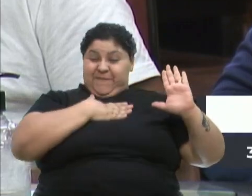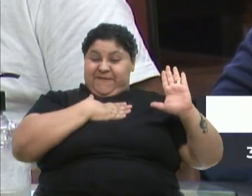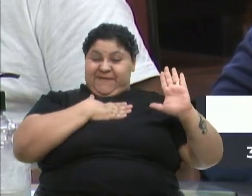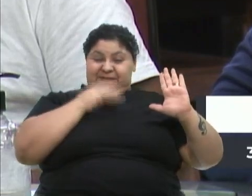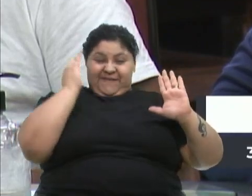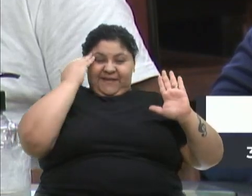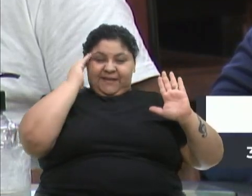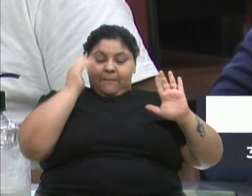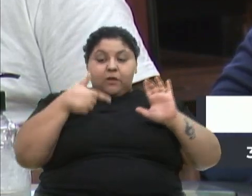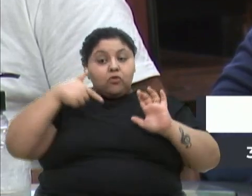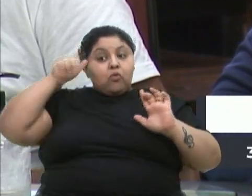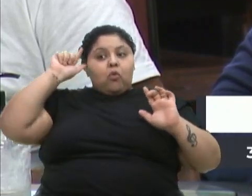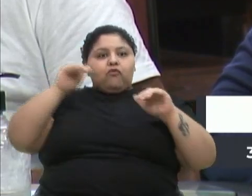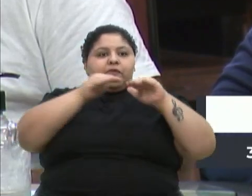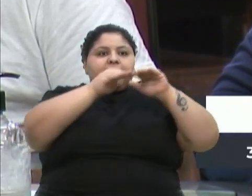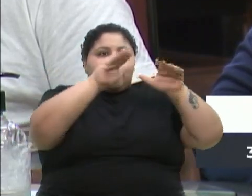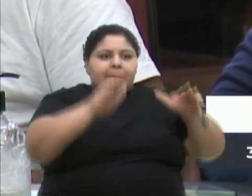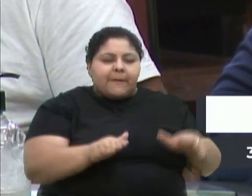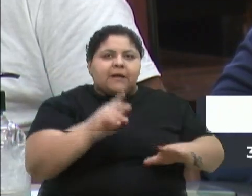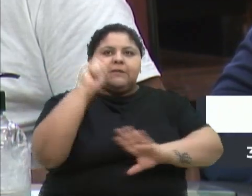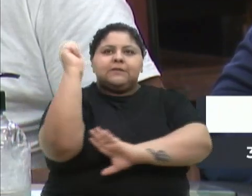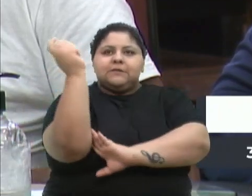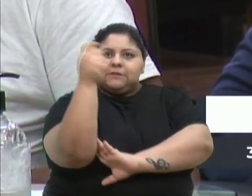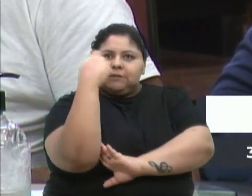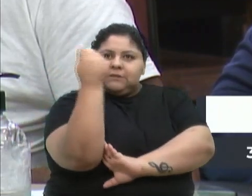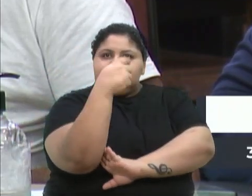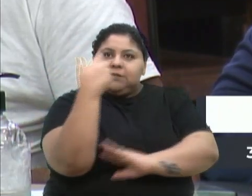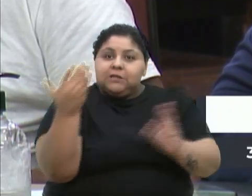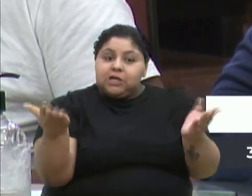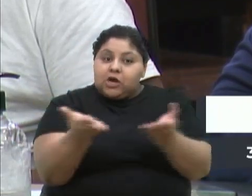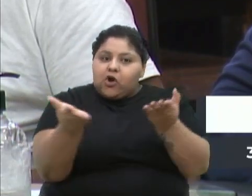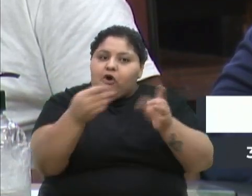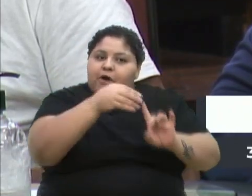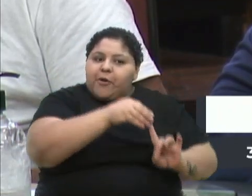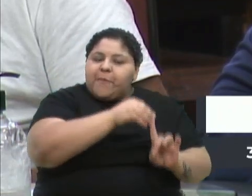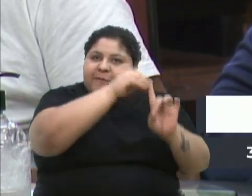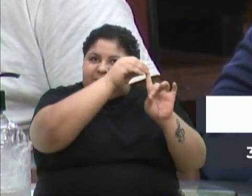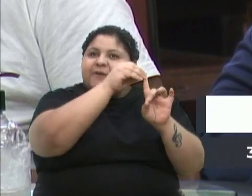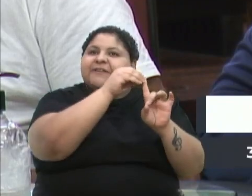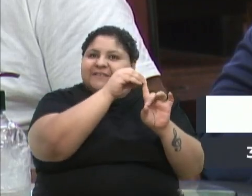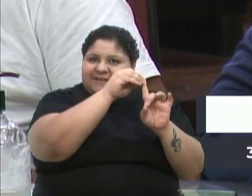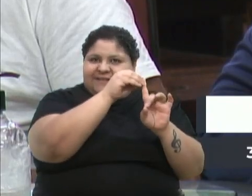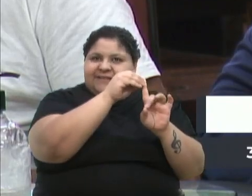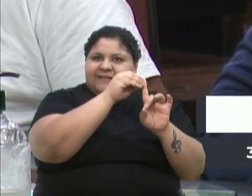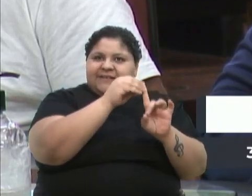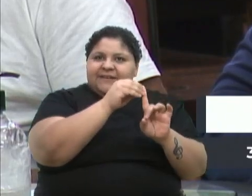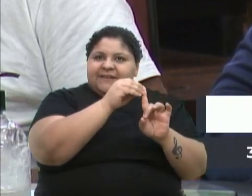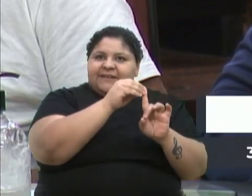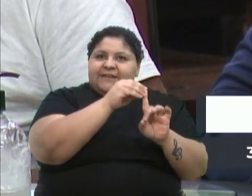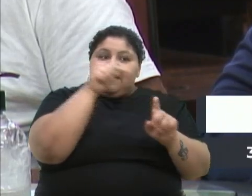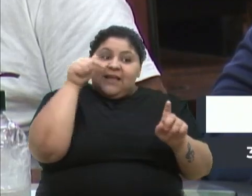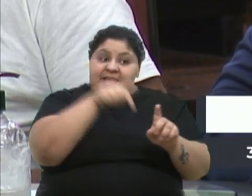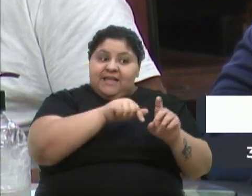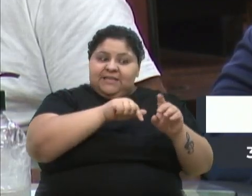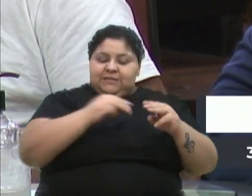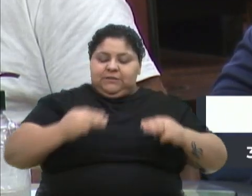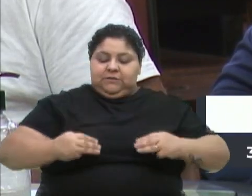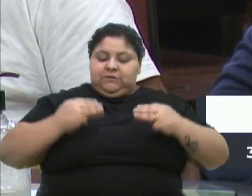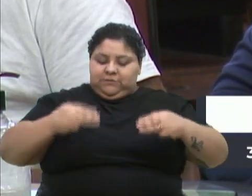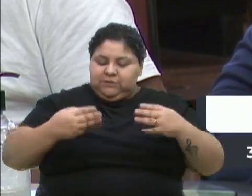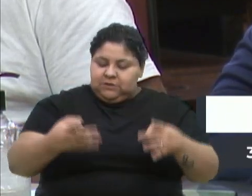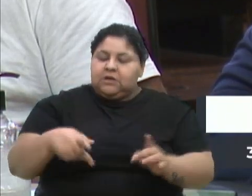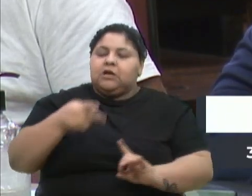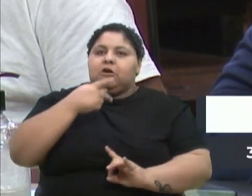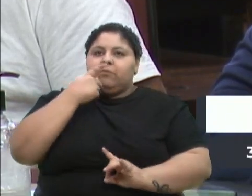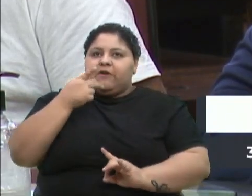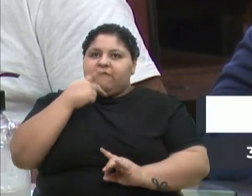bancada gaúcha, né, vai priorizar agora. Ontem tiveram a reunião da bancada justamente para tratar as pautas,